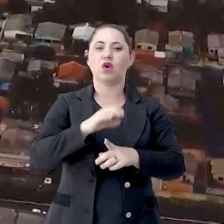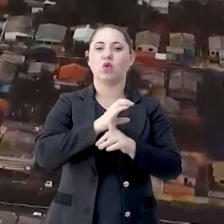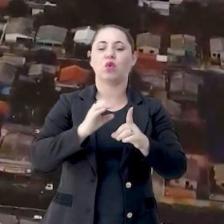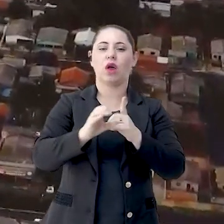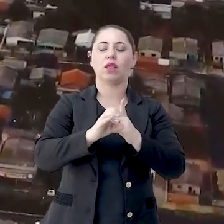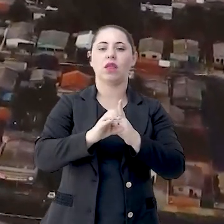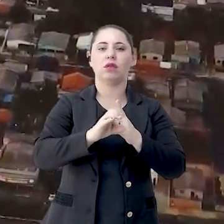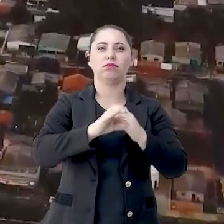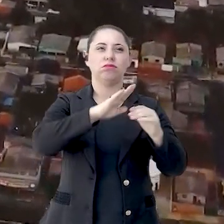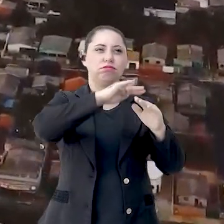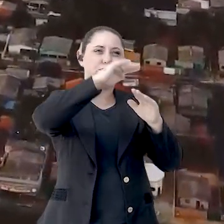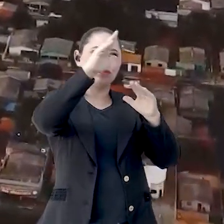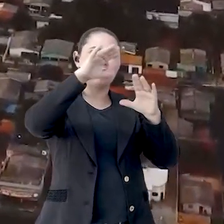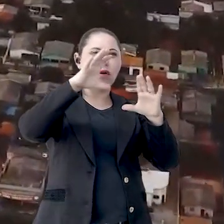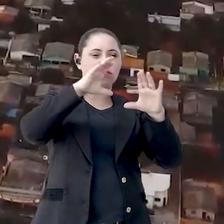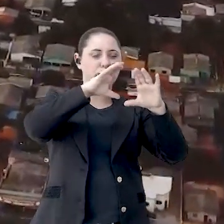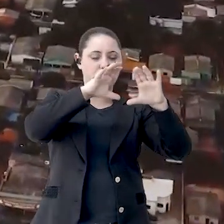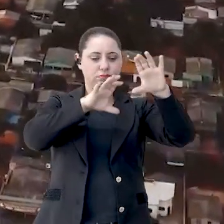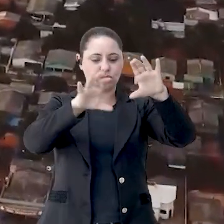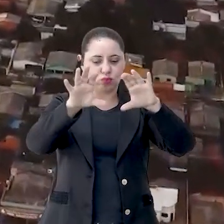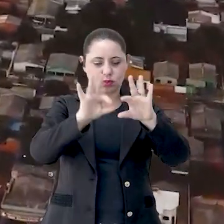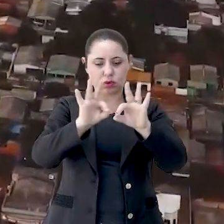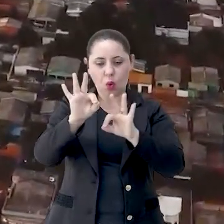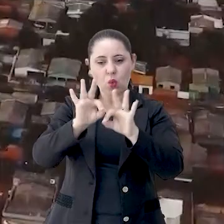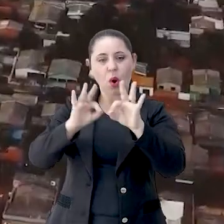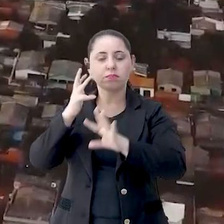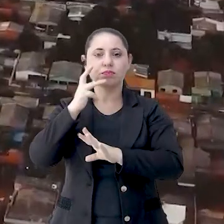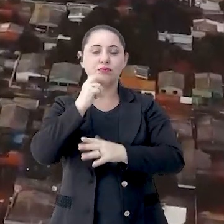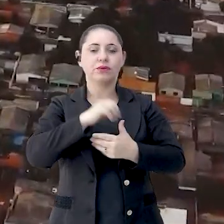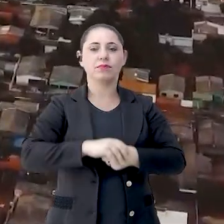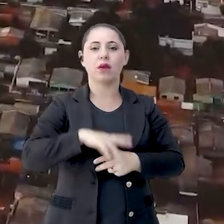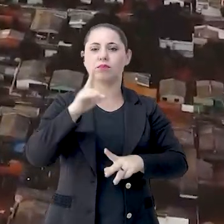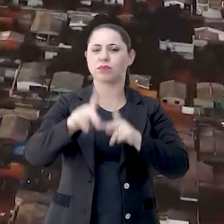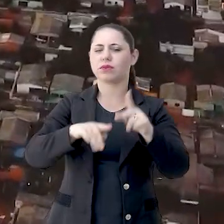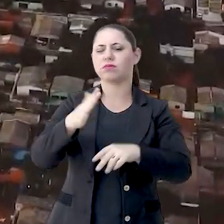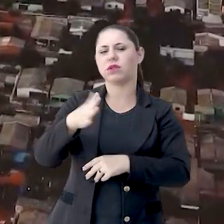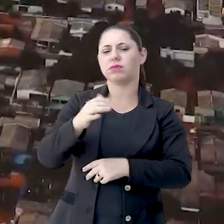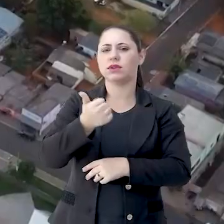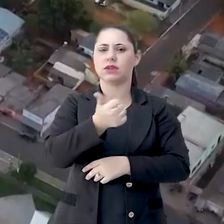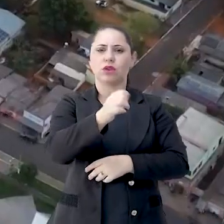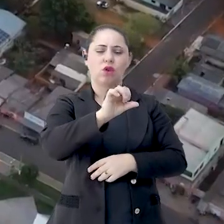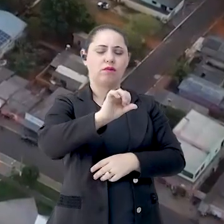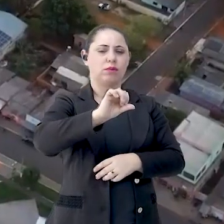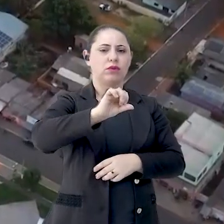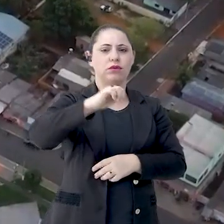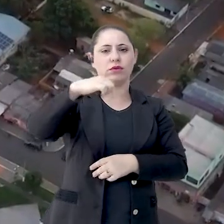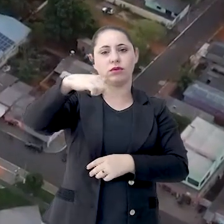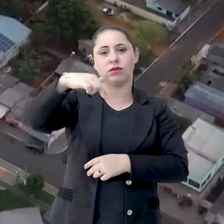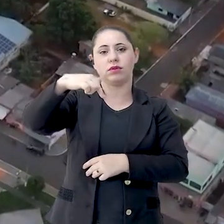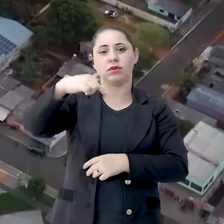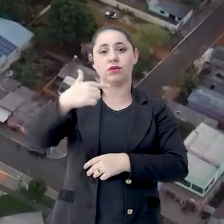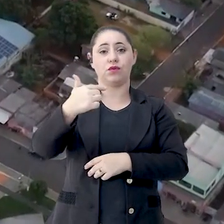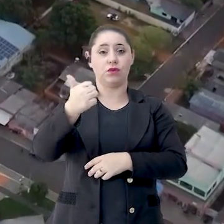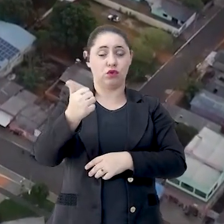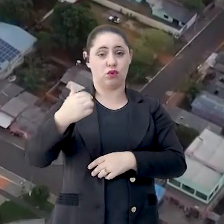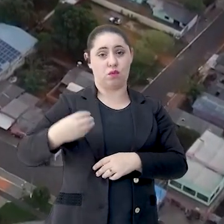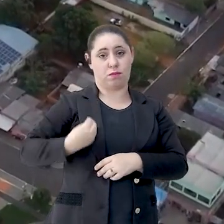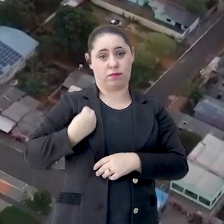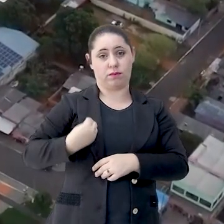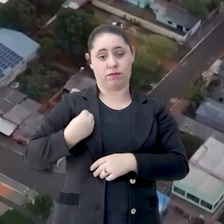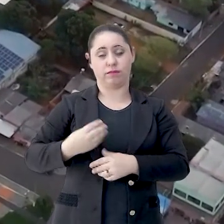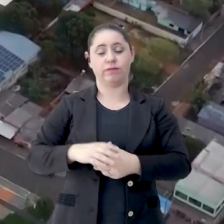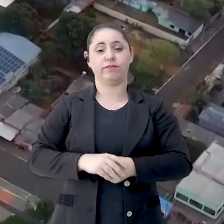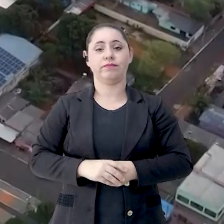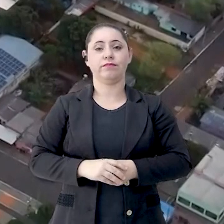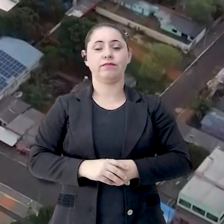apreciam a pescaria. No assentamento, as rochas caprichosamente encaixadas. A população é estimada de